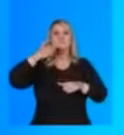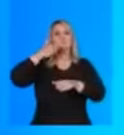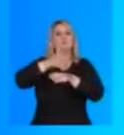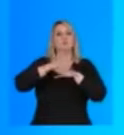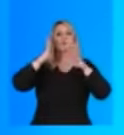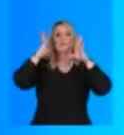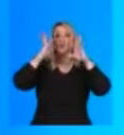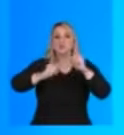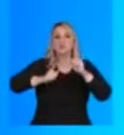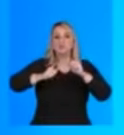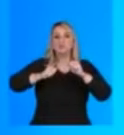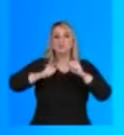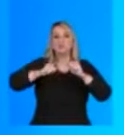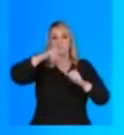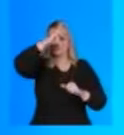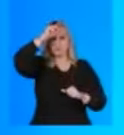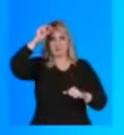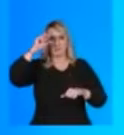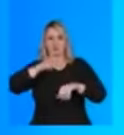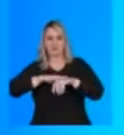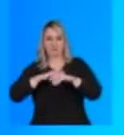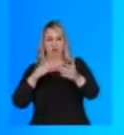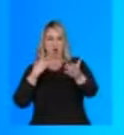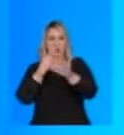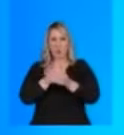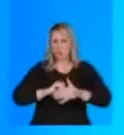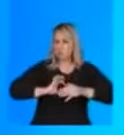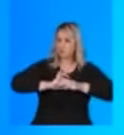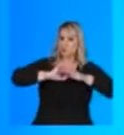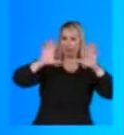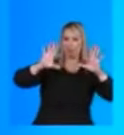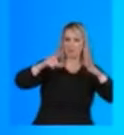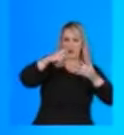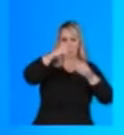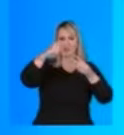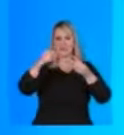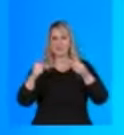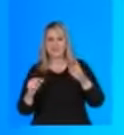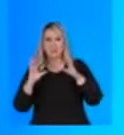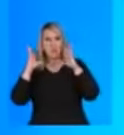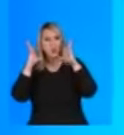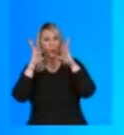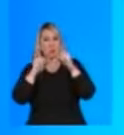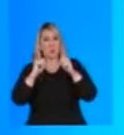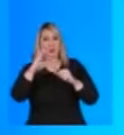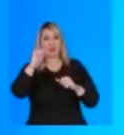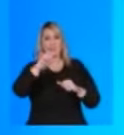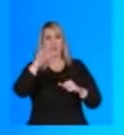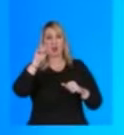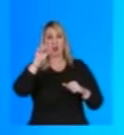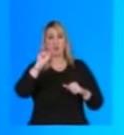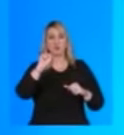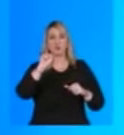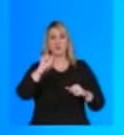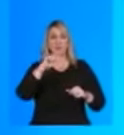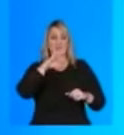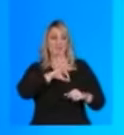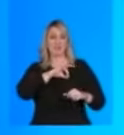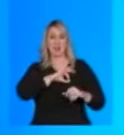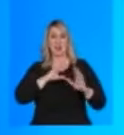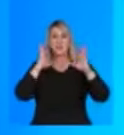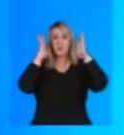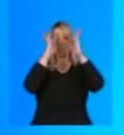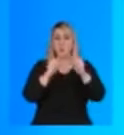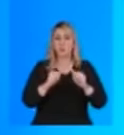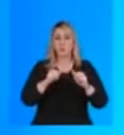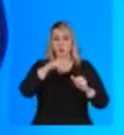tudo que a prefeitura faz compra disponibiliza licita a todos os cargos a todos os salários a nossa